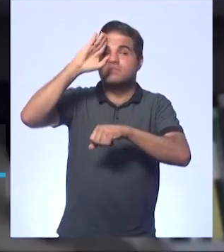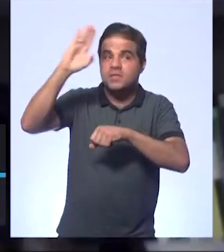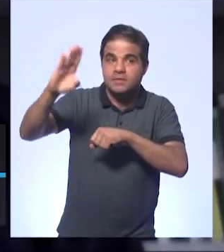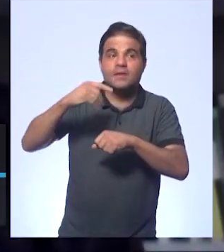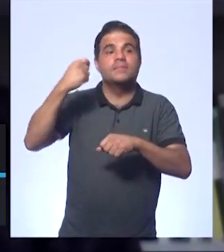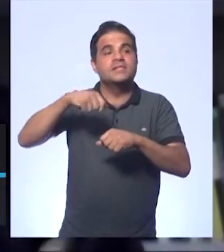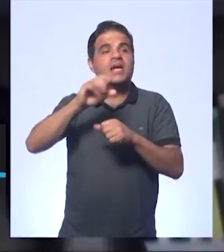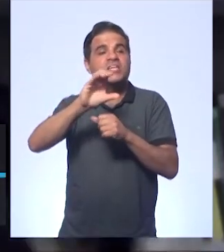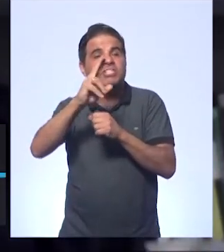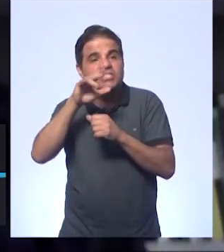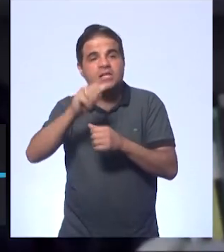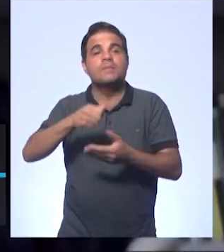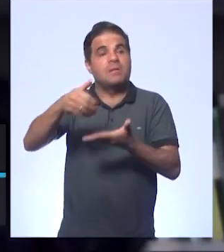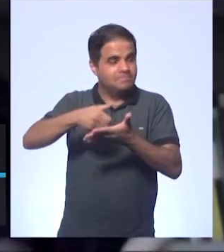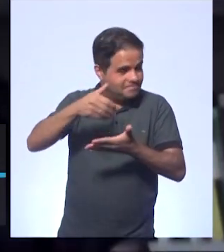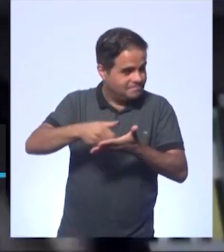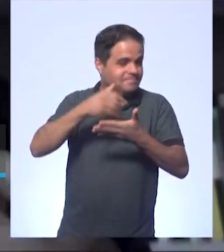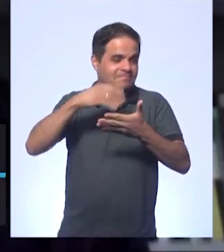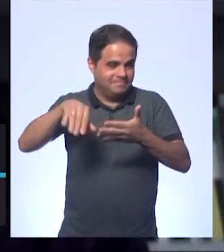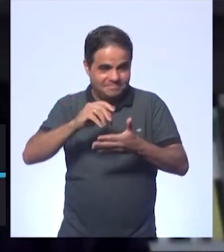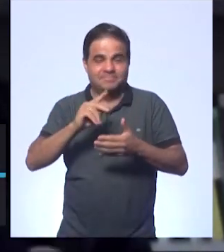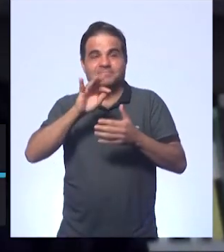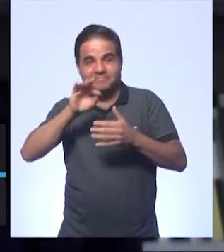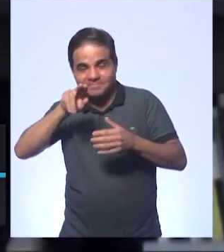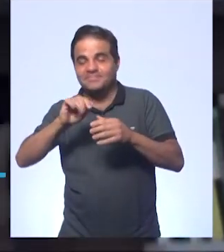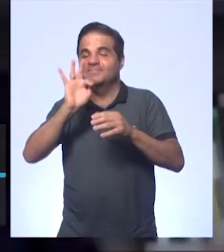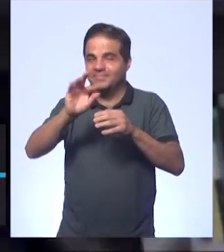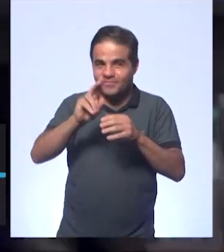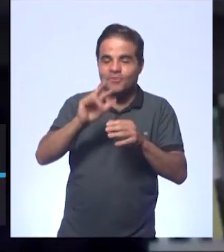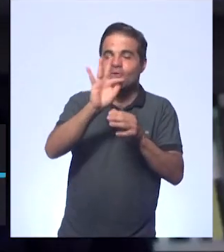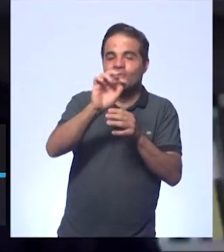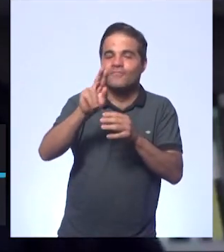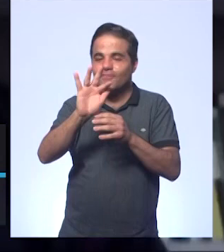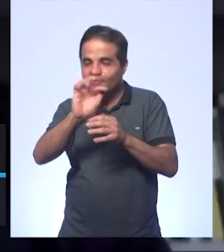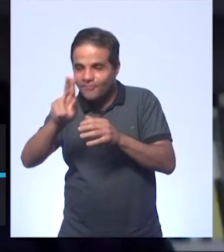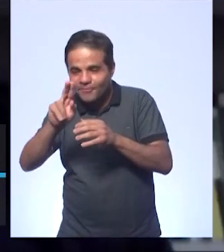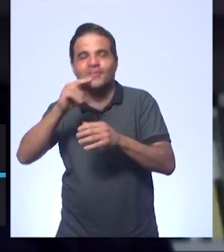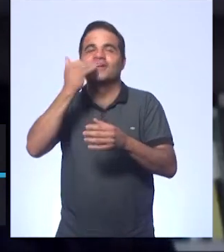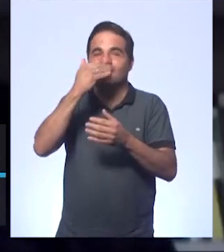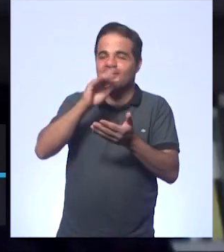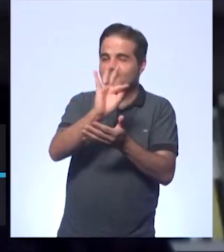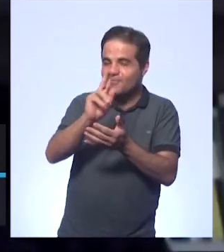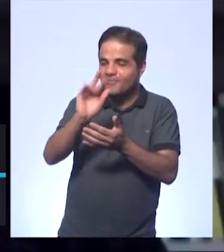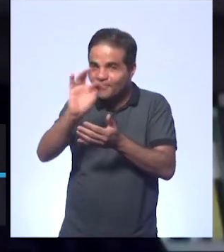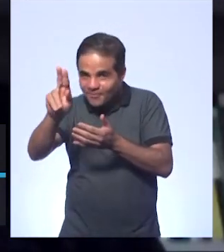a chima, a polenta, que nós chamamos de fufu. Fufu, né? Que é chamado lá no